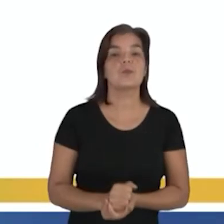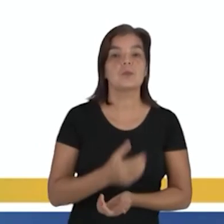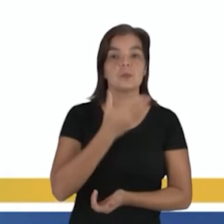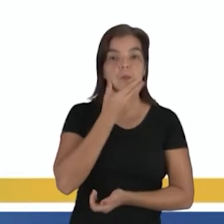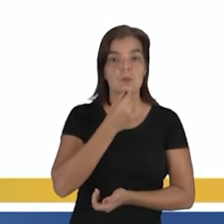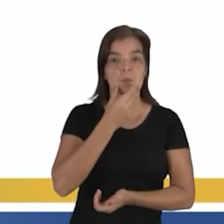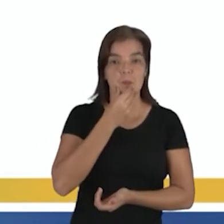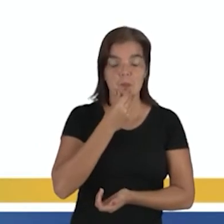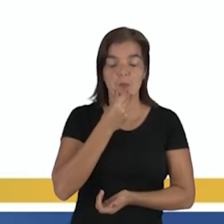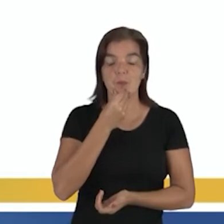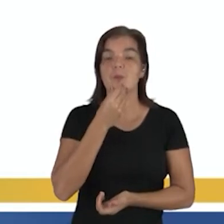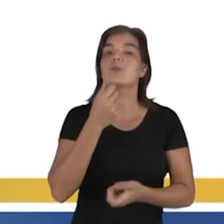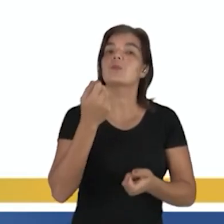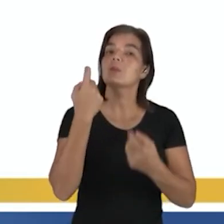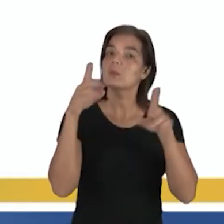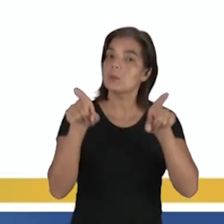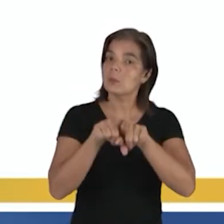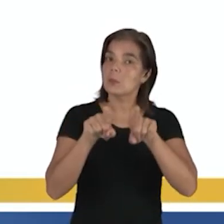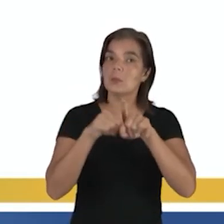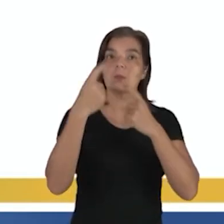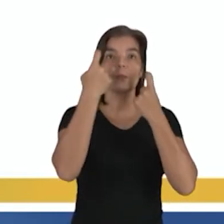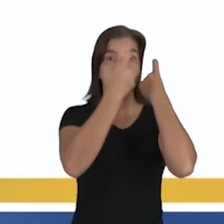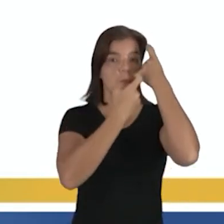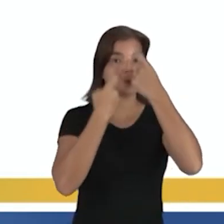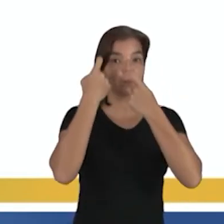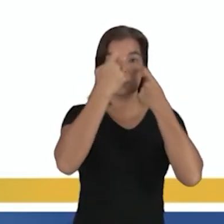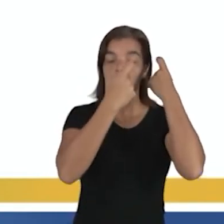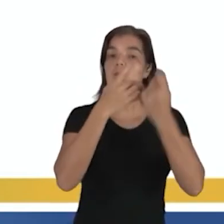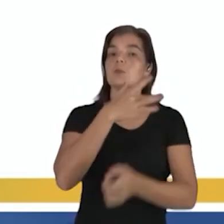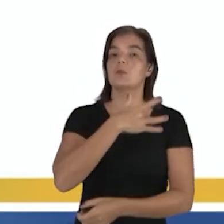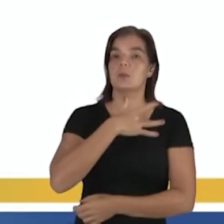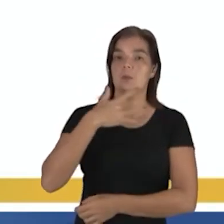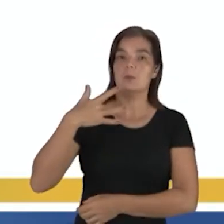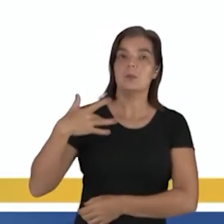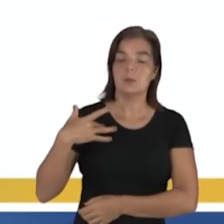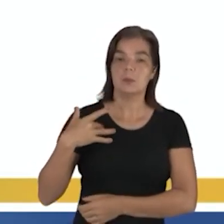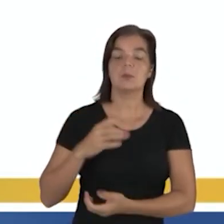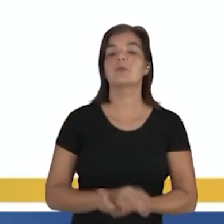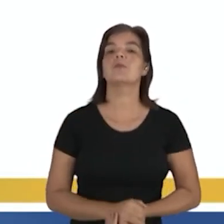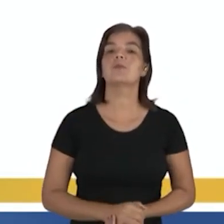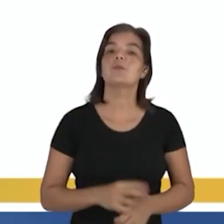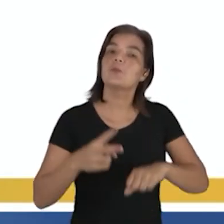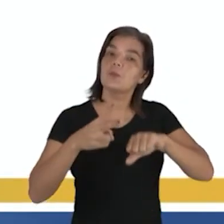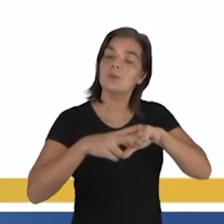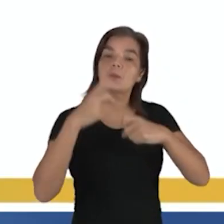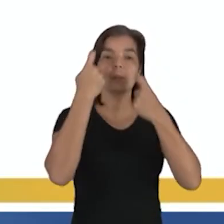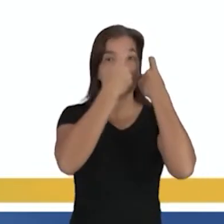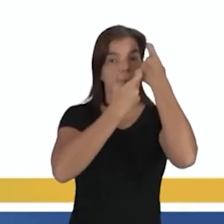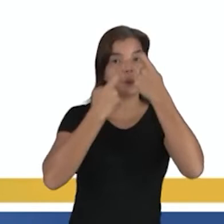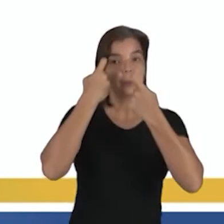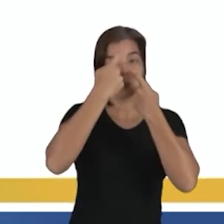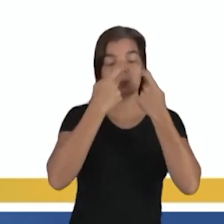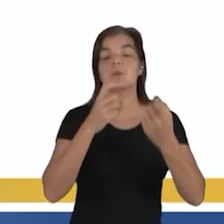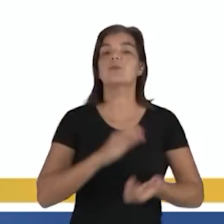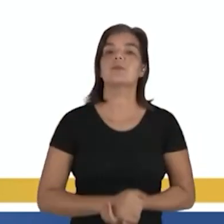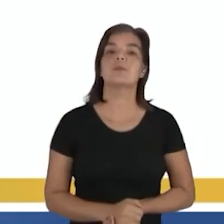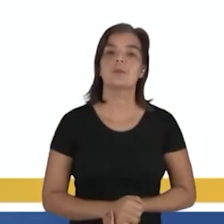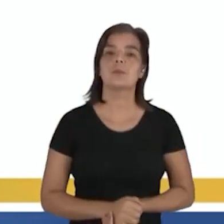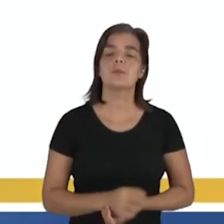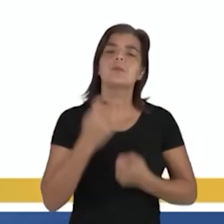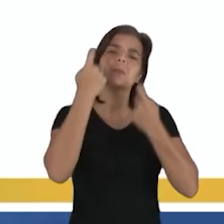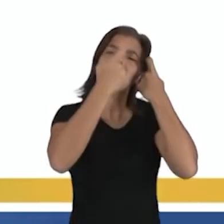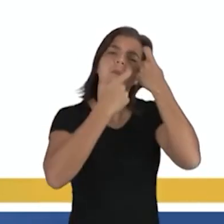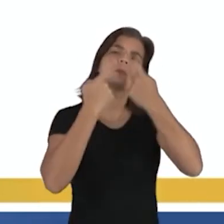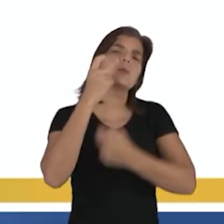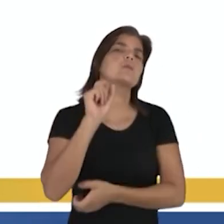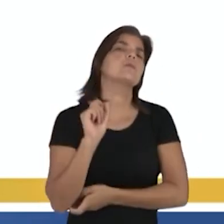Os homens também se preocupam com a saúde. Olha o verbo preocupar. Os homens também se preocupam.